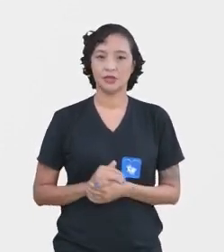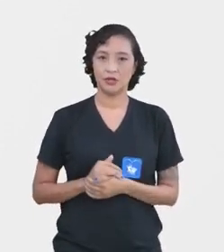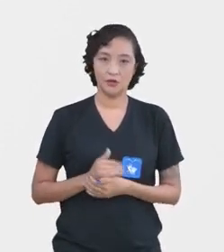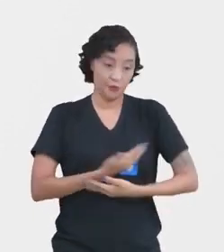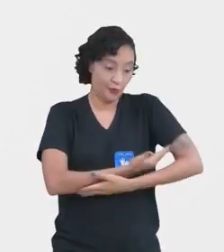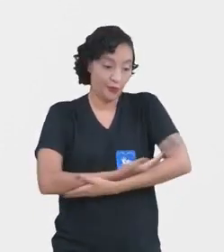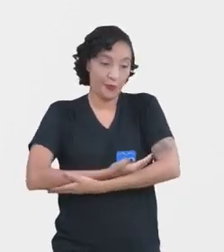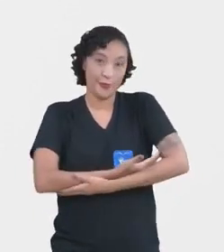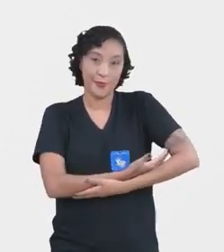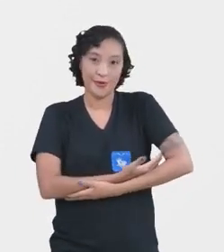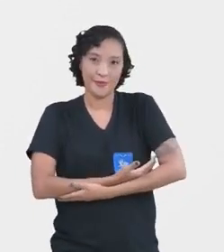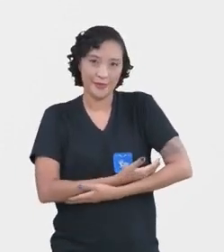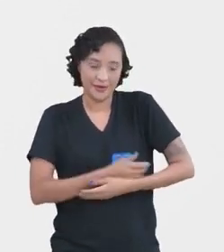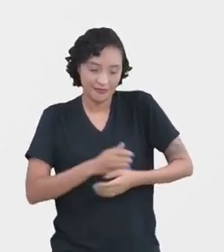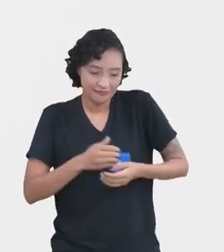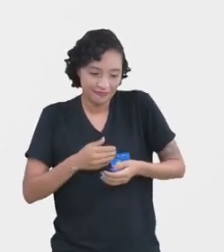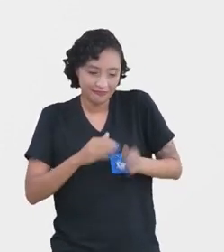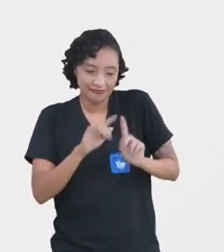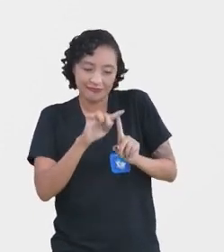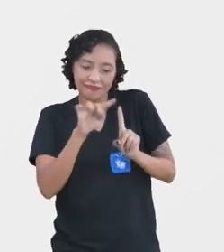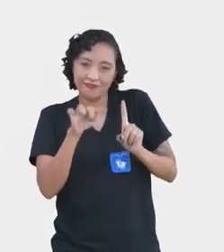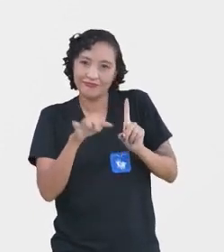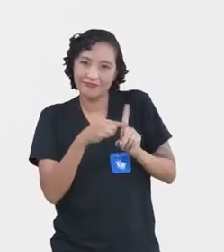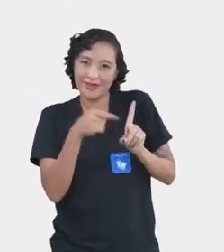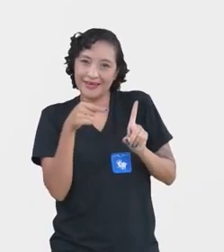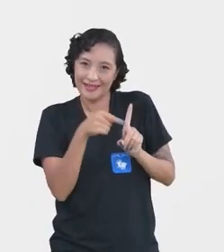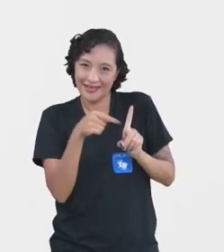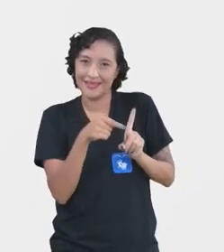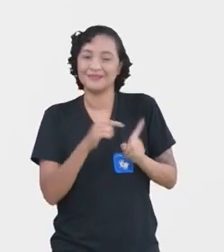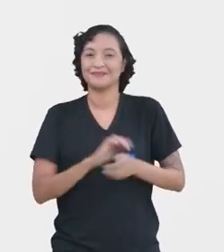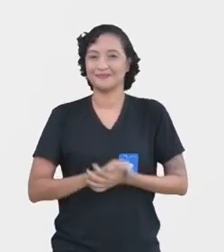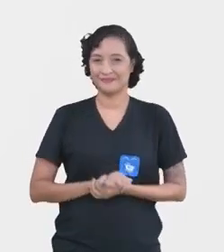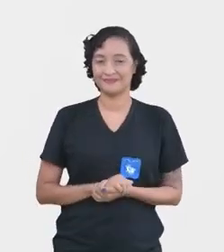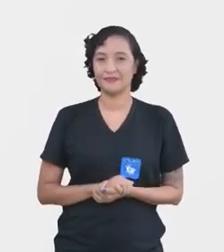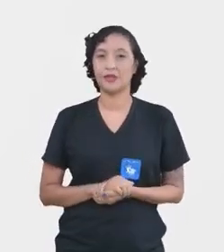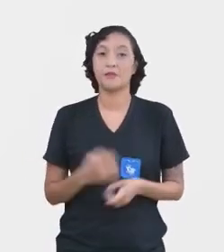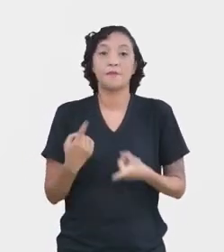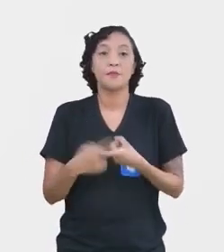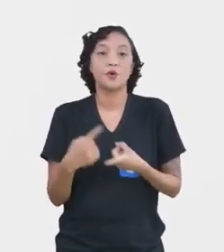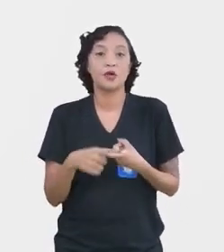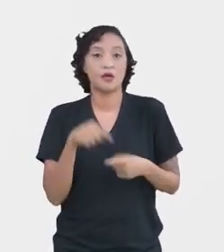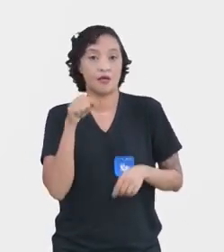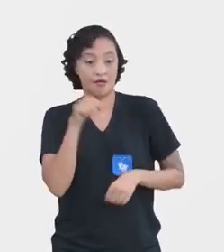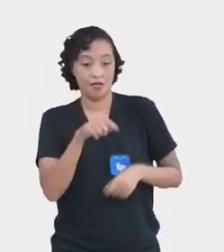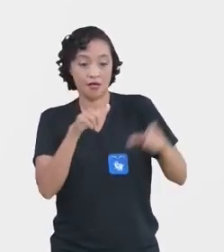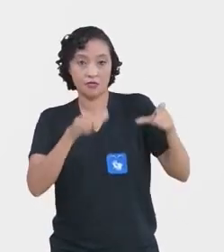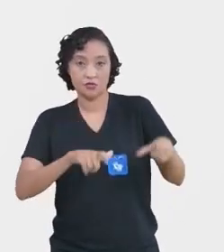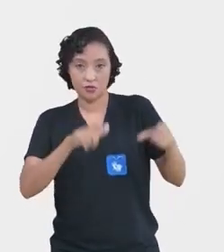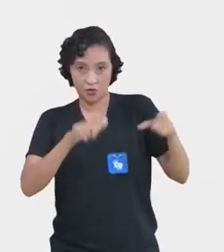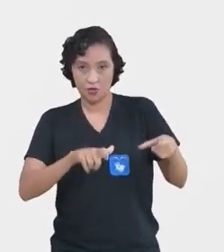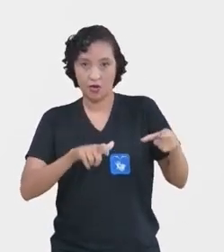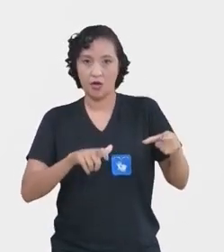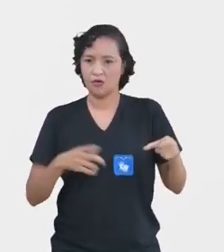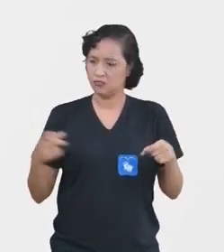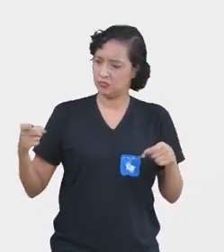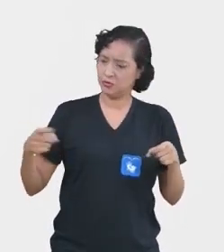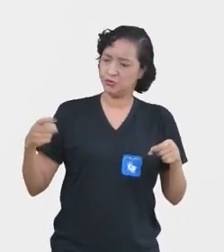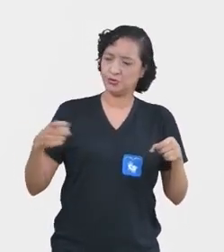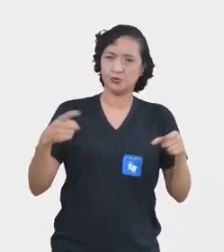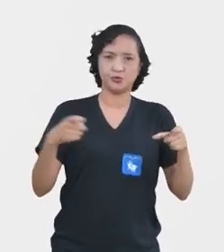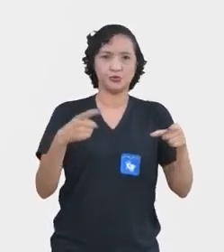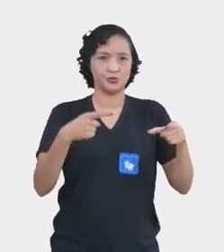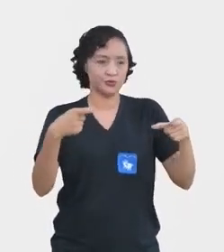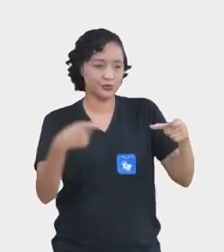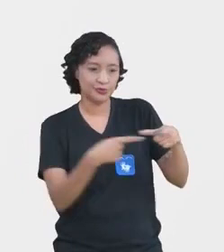bebê. Por quê? Porque é no óvulo, é no ovócito secundário que o espermatozoide chega e faz